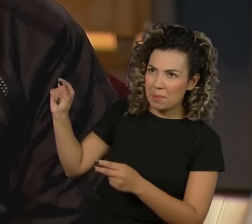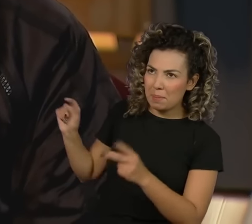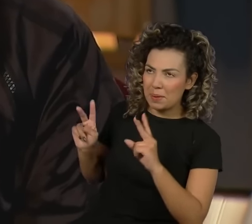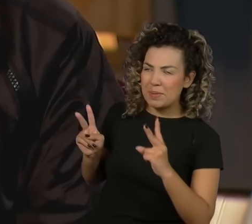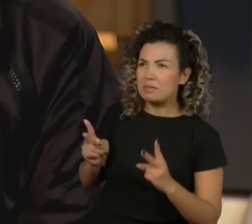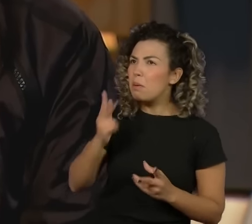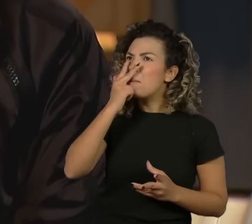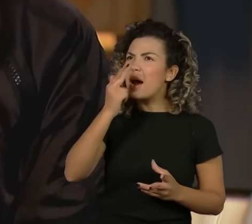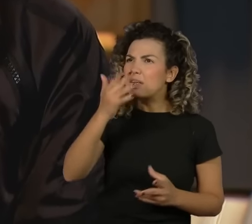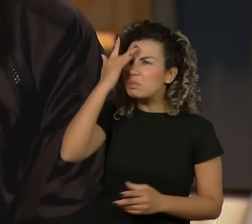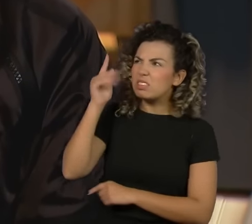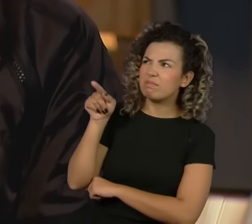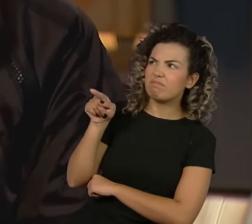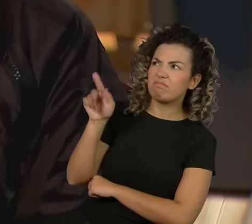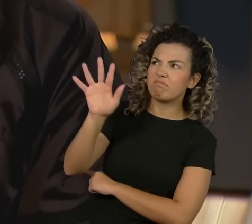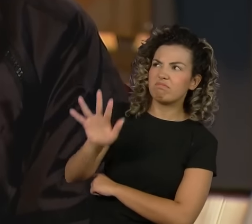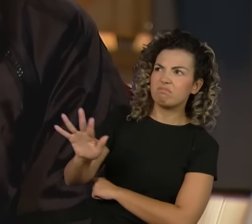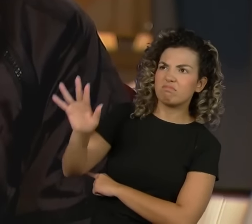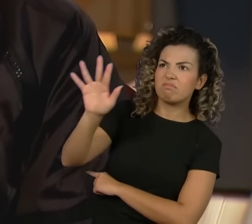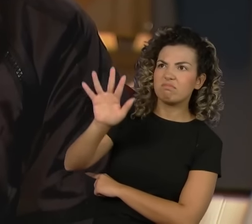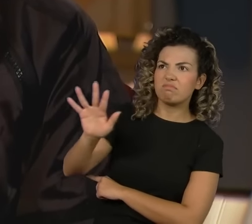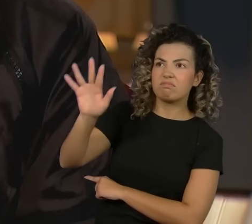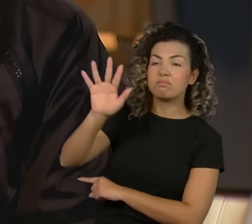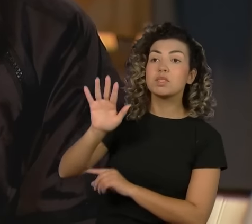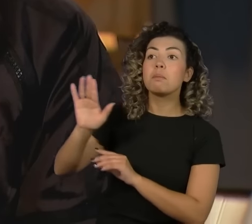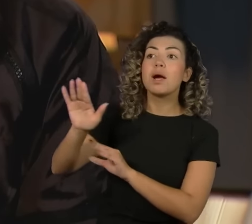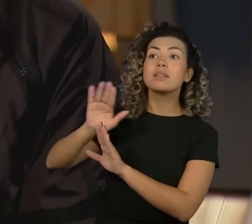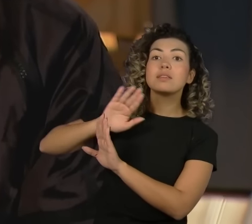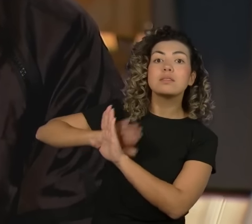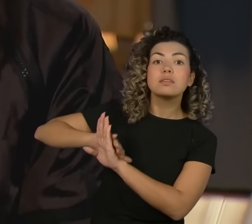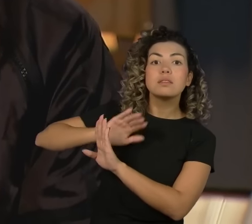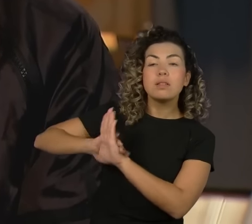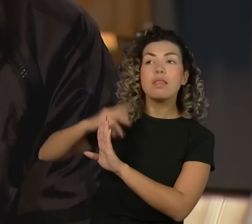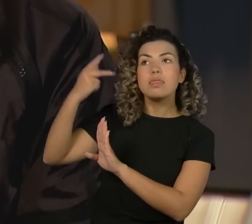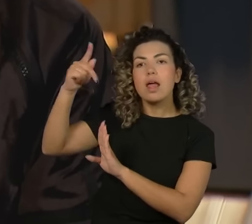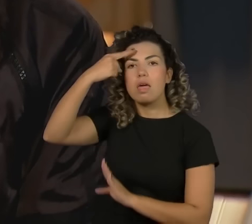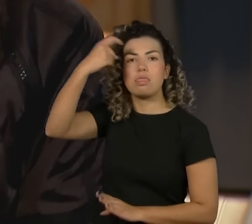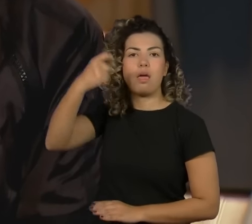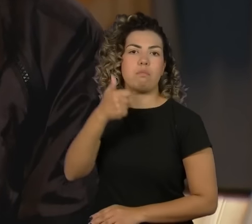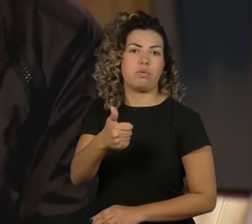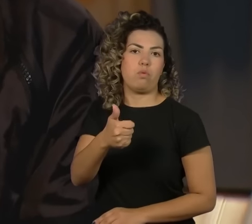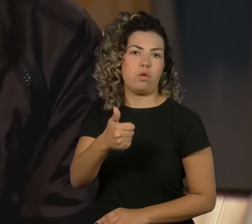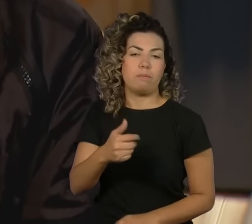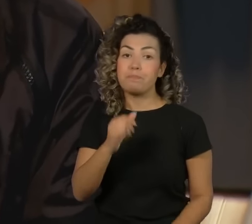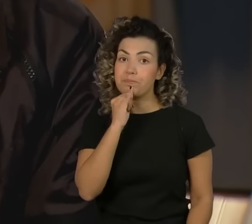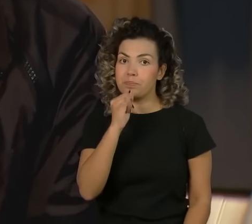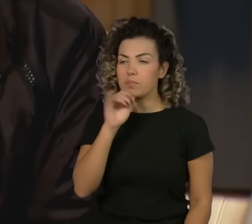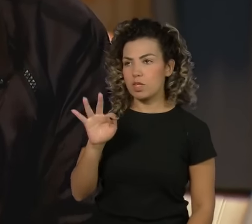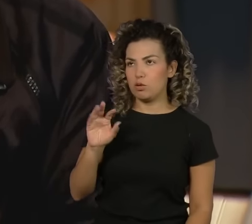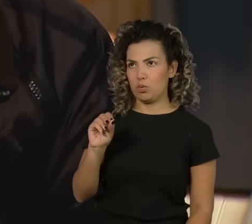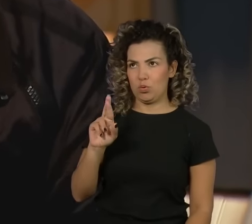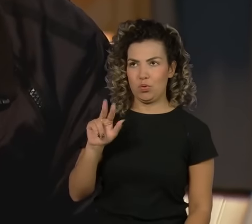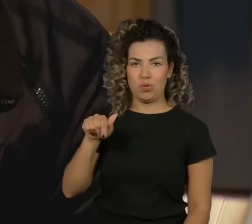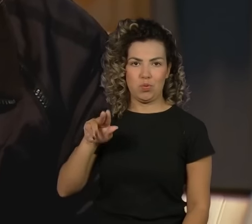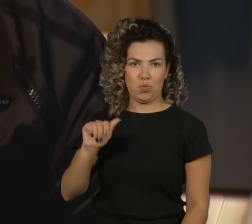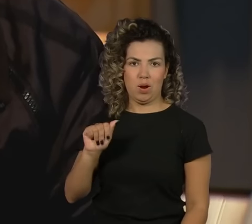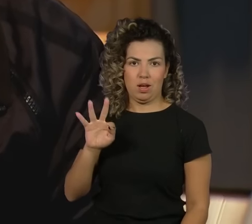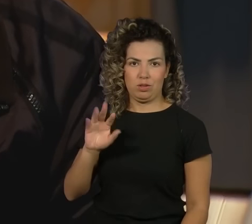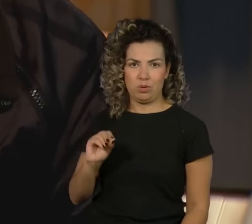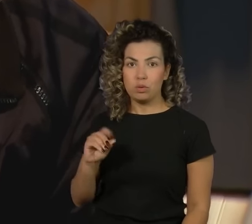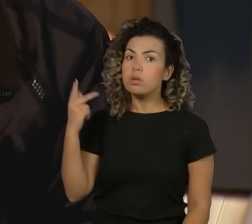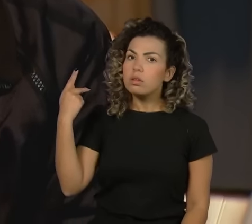malditos, todos eles quiseram conversar com o grande público. Todos. Né? Torquato tinha lá a sua coluna